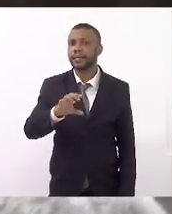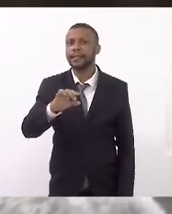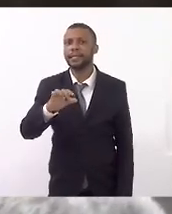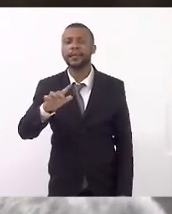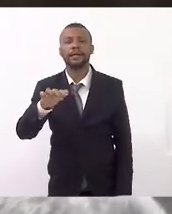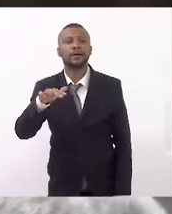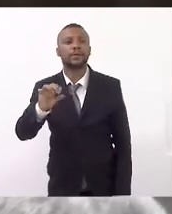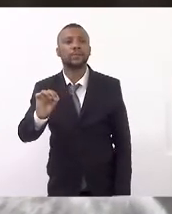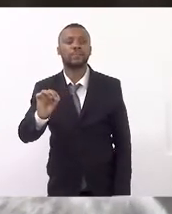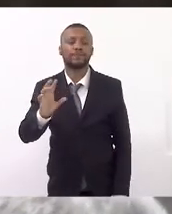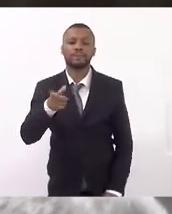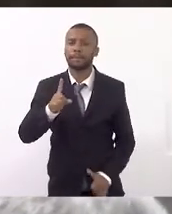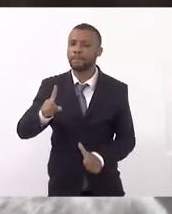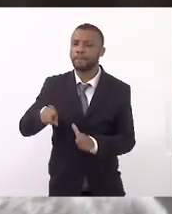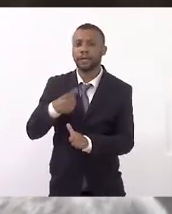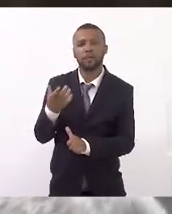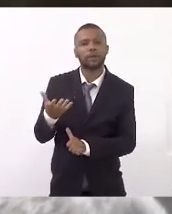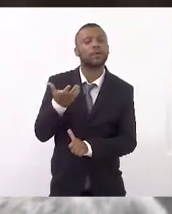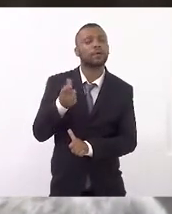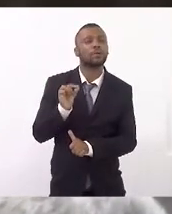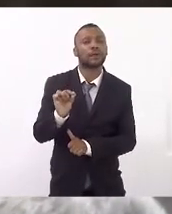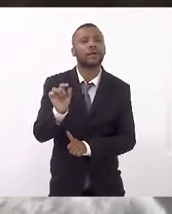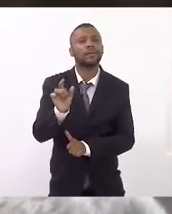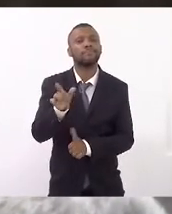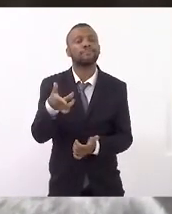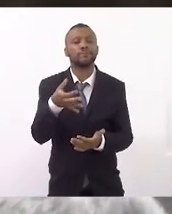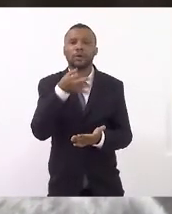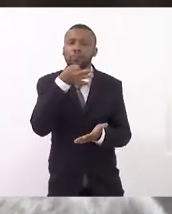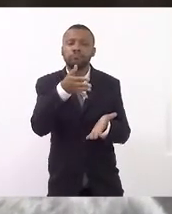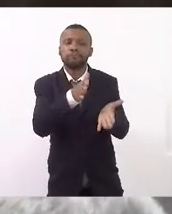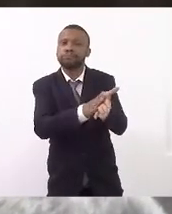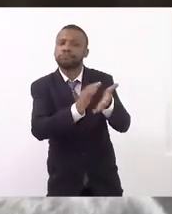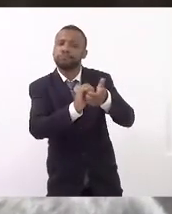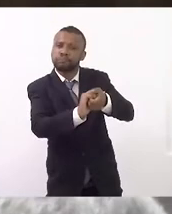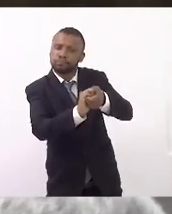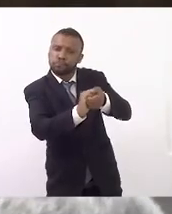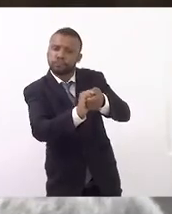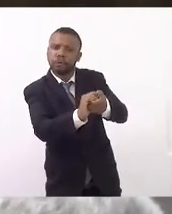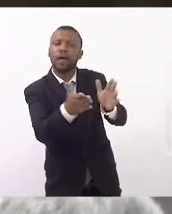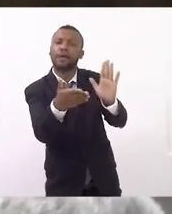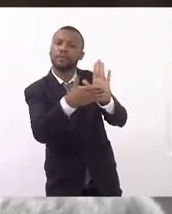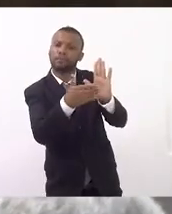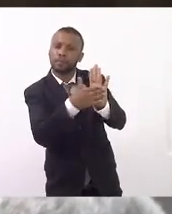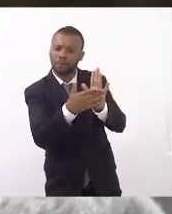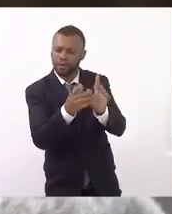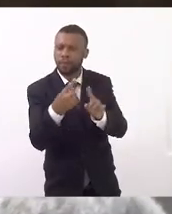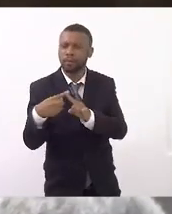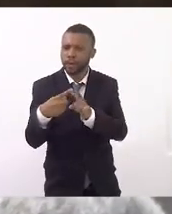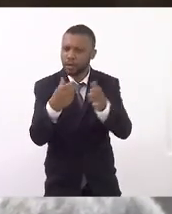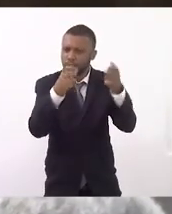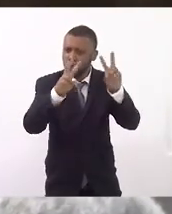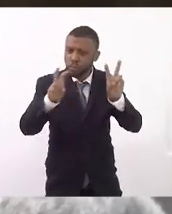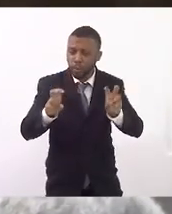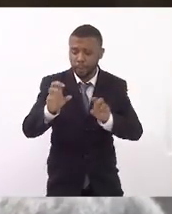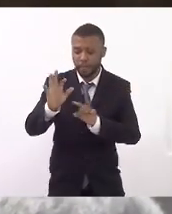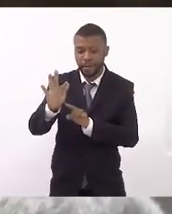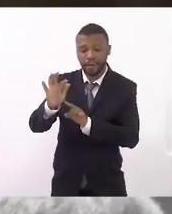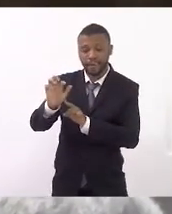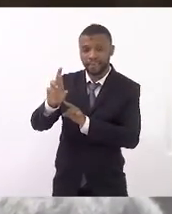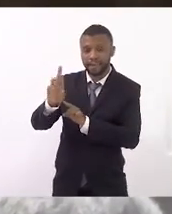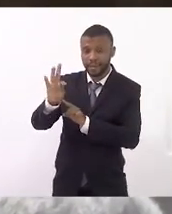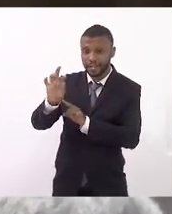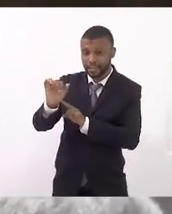claro, elogiar essa propositura. Até porque a questão dos fertilizantes tem dado